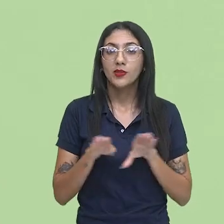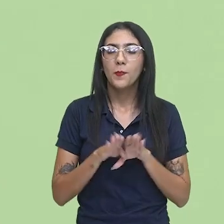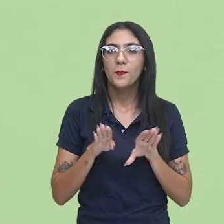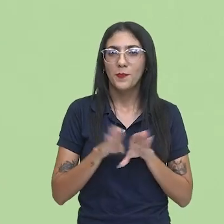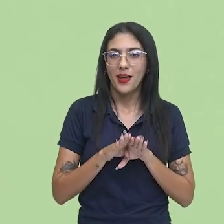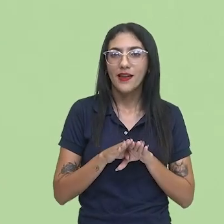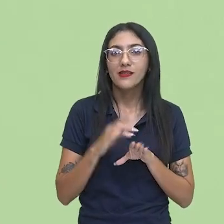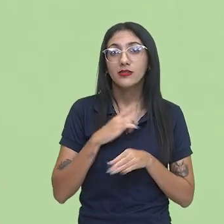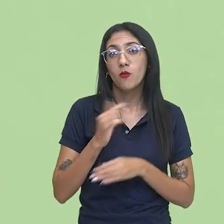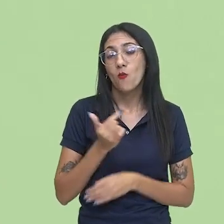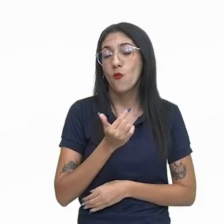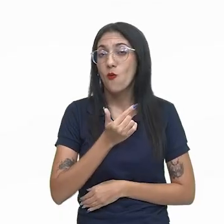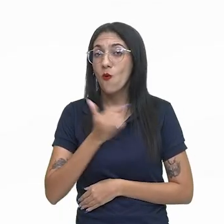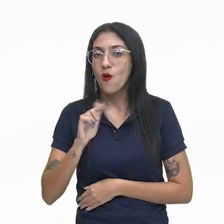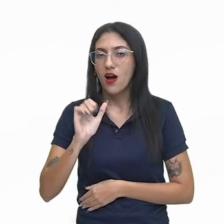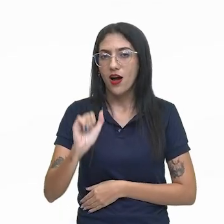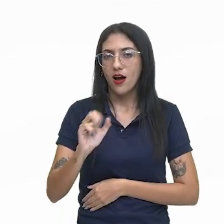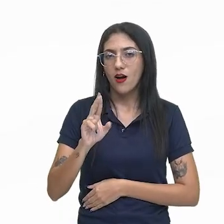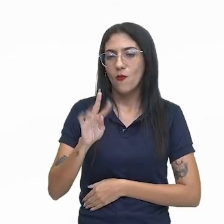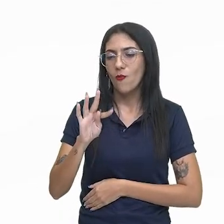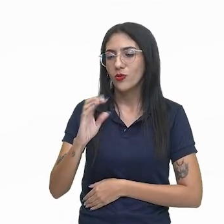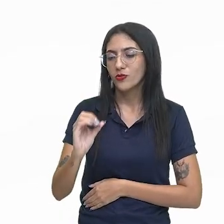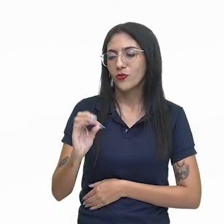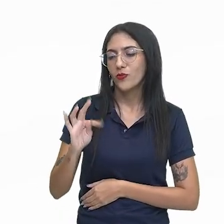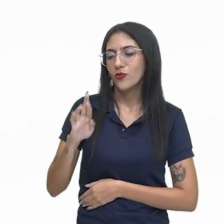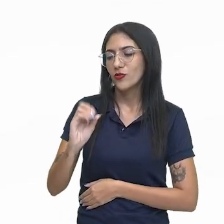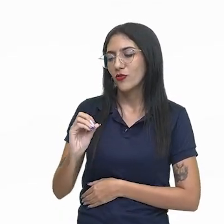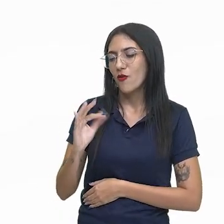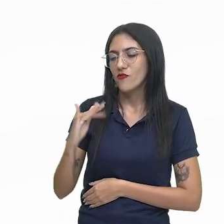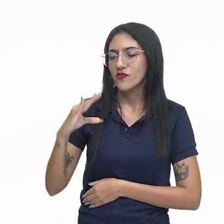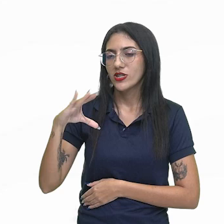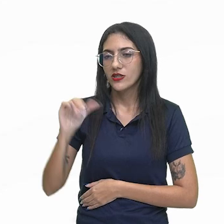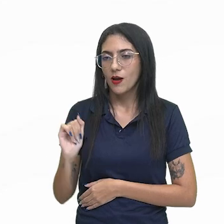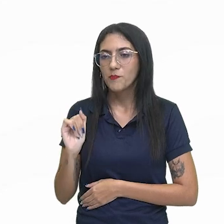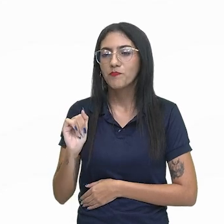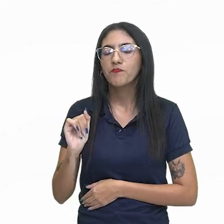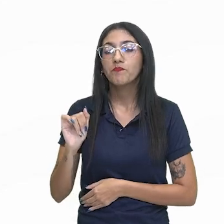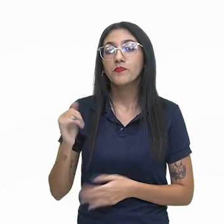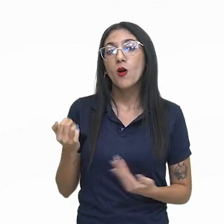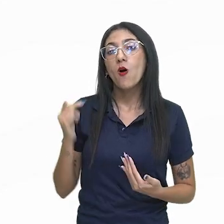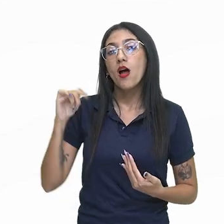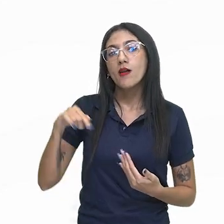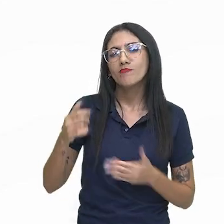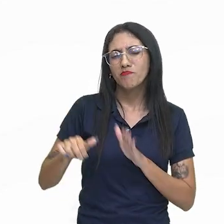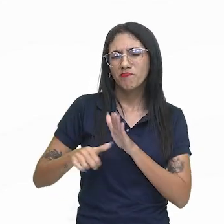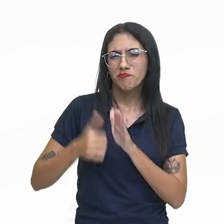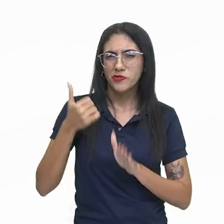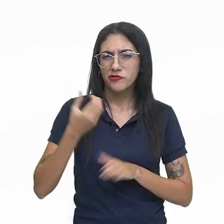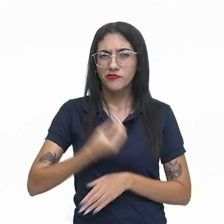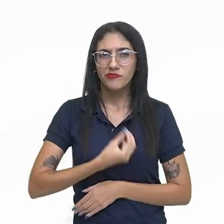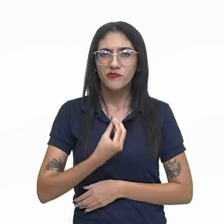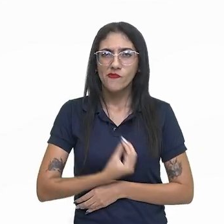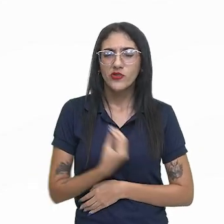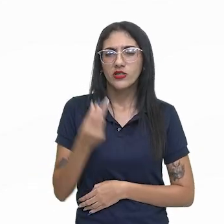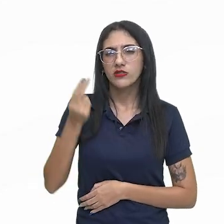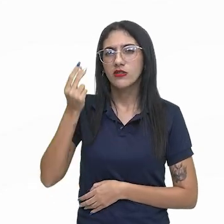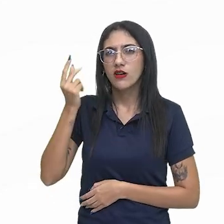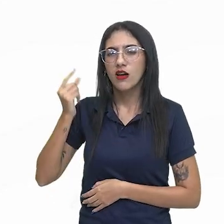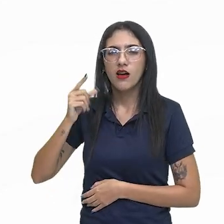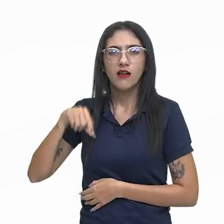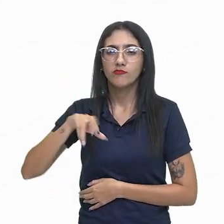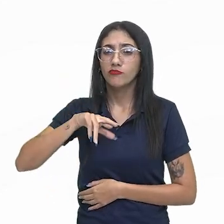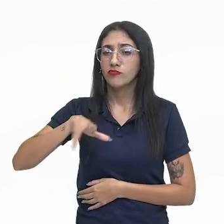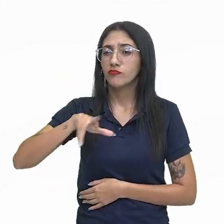teoria autotrófica. Então, a teoria autotrófica diz que os primeiros seres vivos não